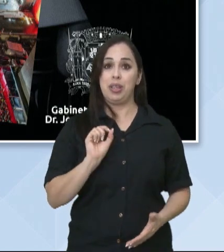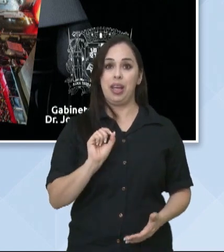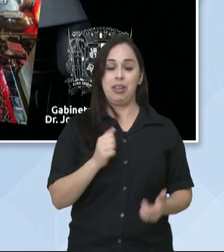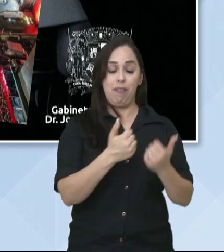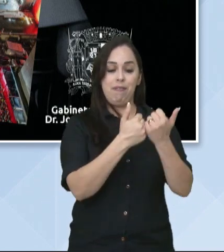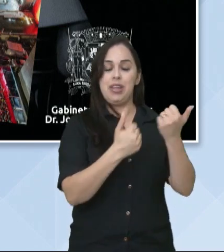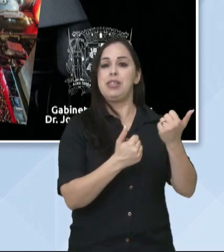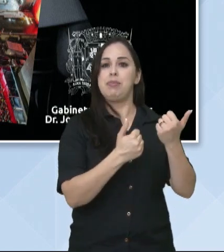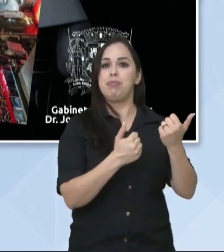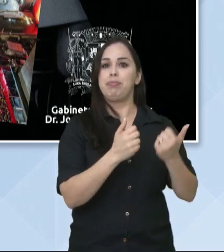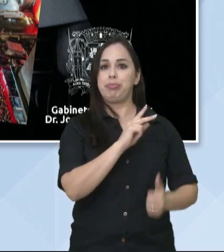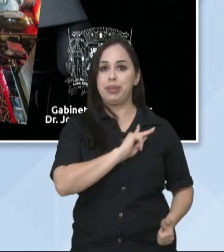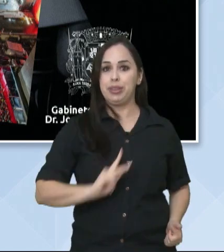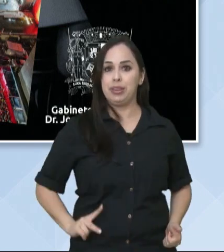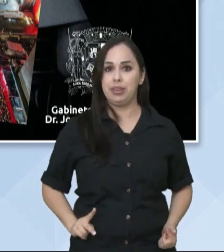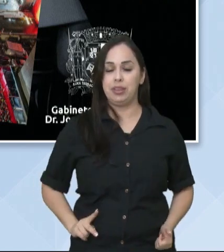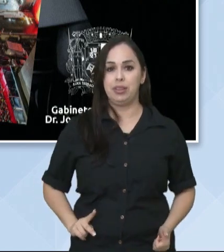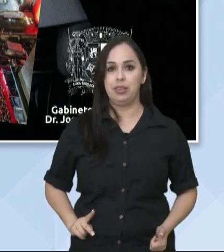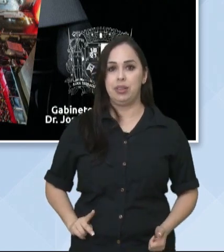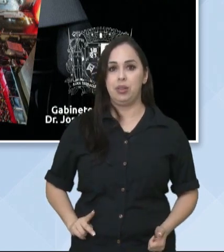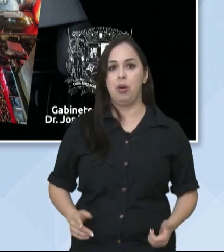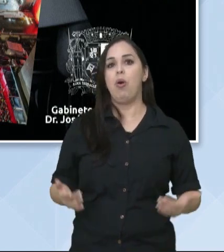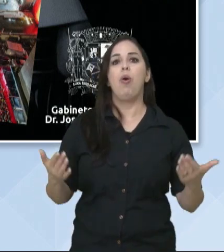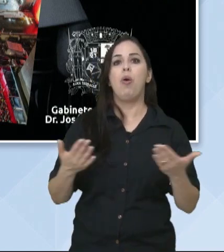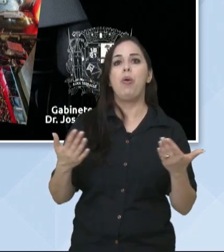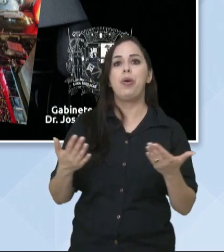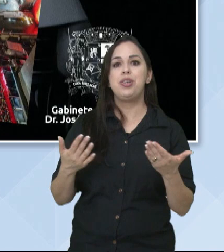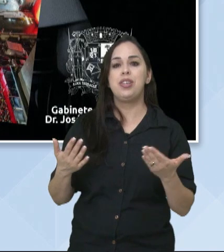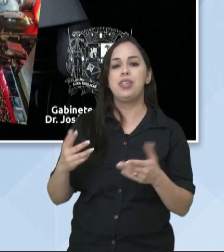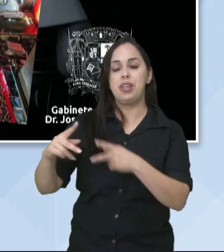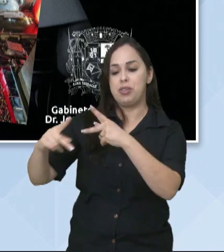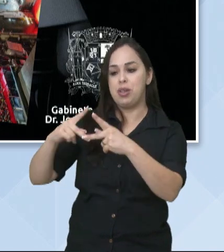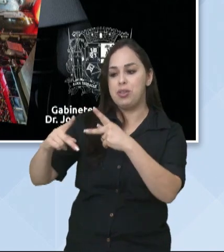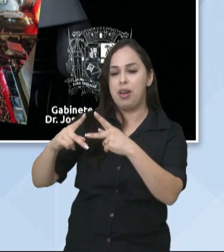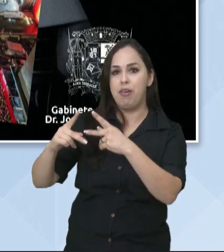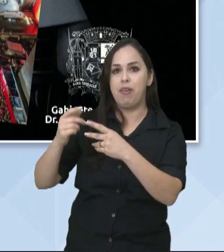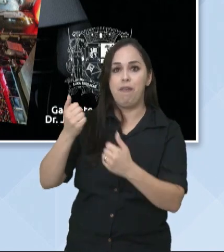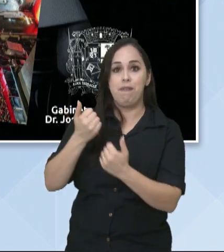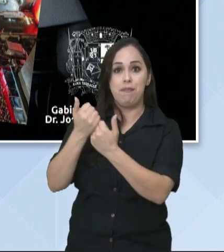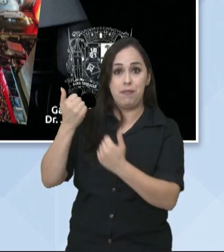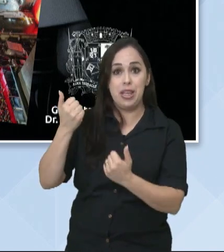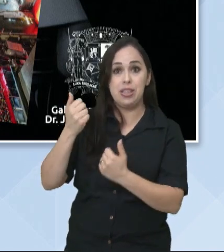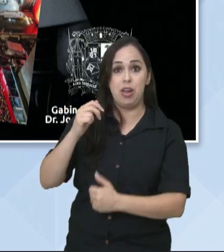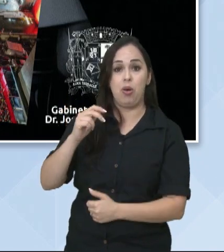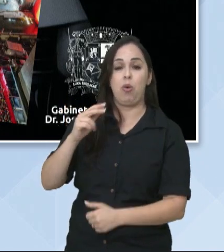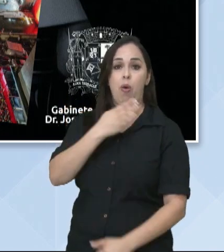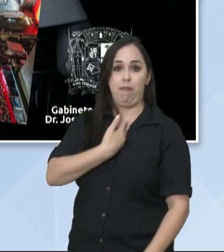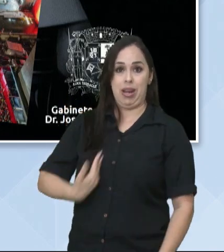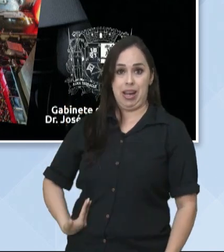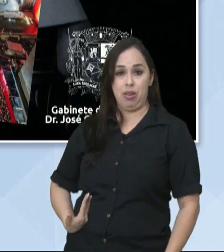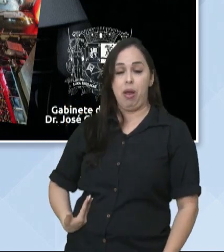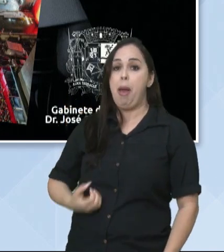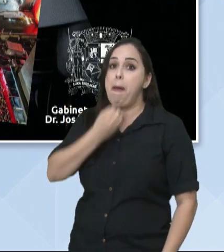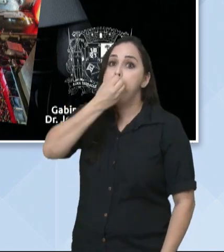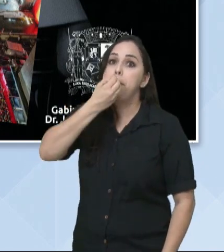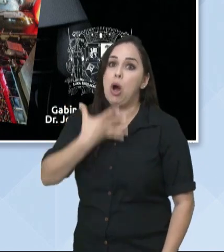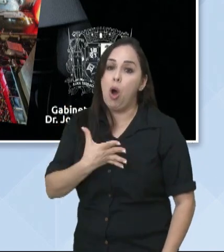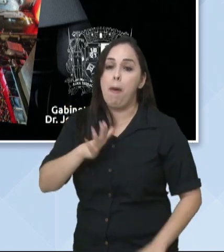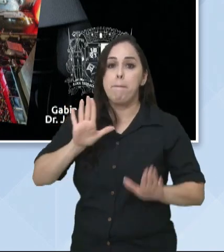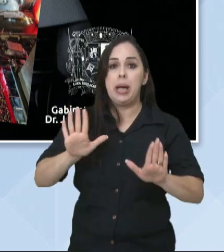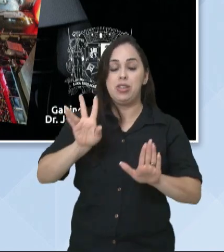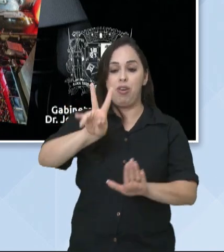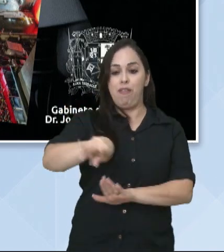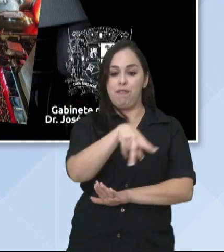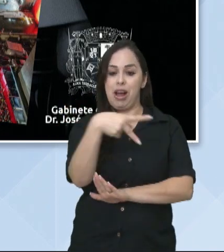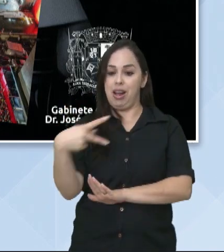porque hoje São José dos Campos tem um vice-governador muito bom, que seja bom, mas o Vale do Paraíba tem o